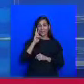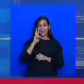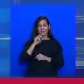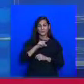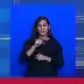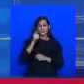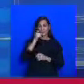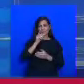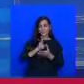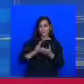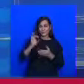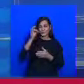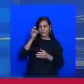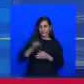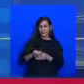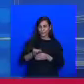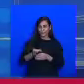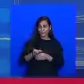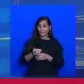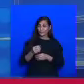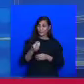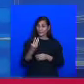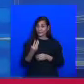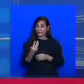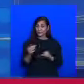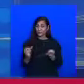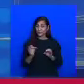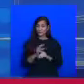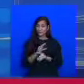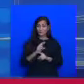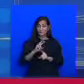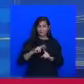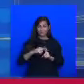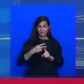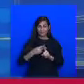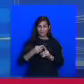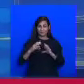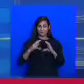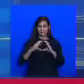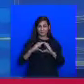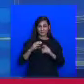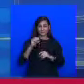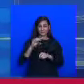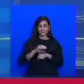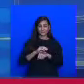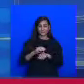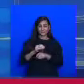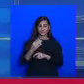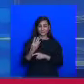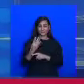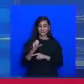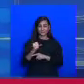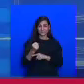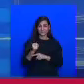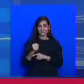Lembrando que você ganha a partir de 3 acertos também no segundo sorteio da dupla cena. Bola cinza, número 48.